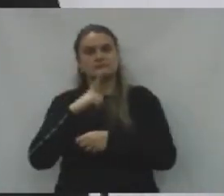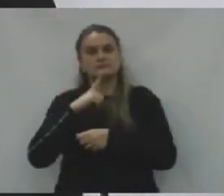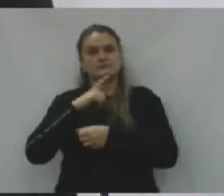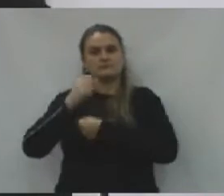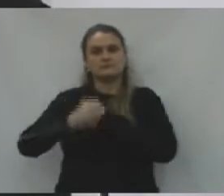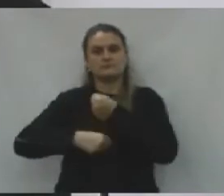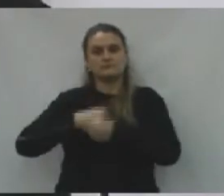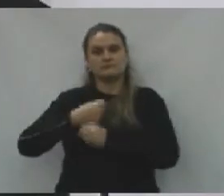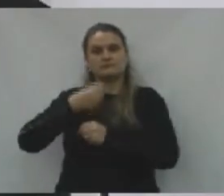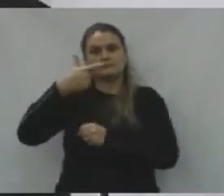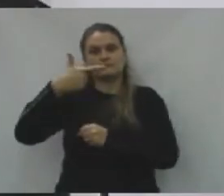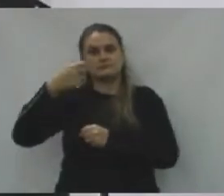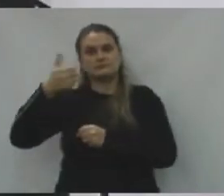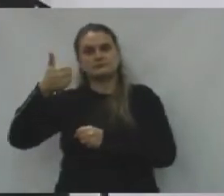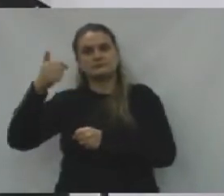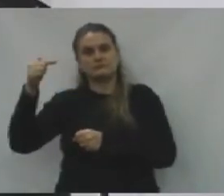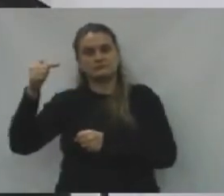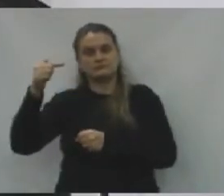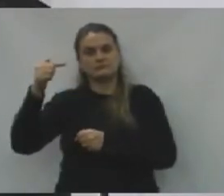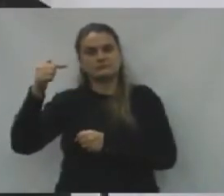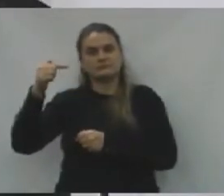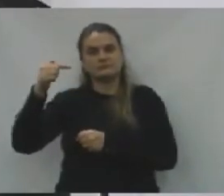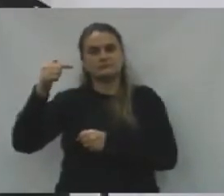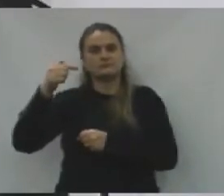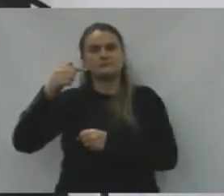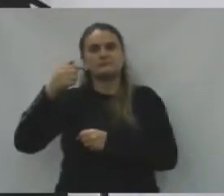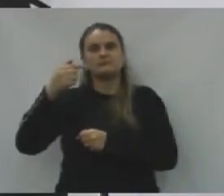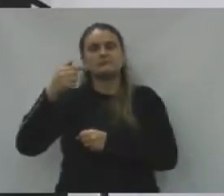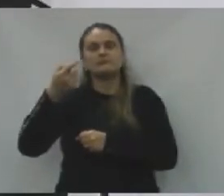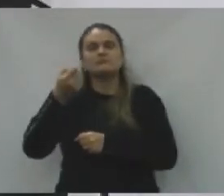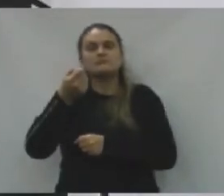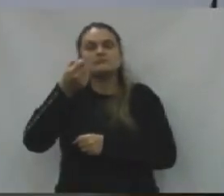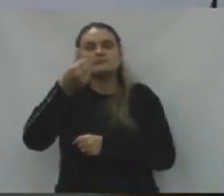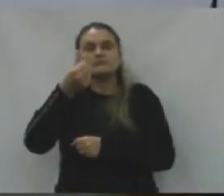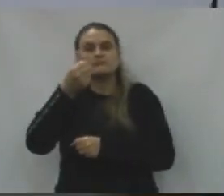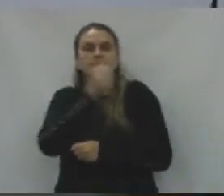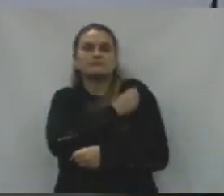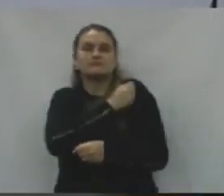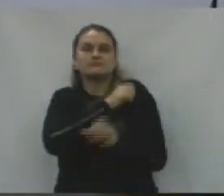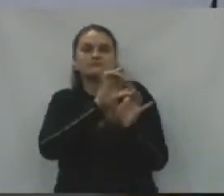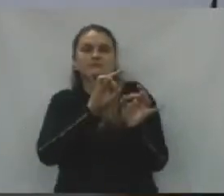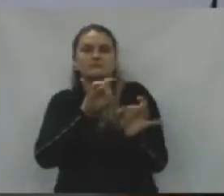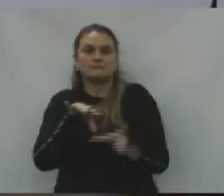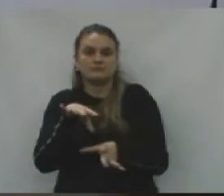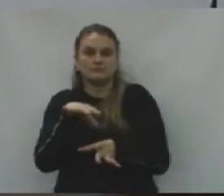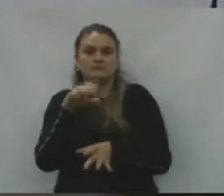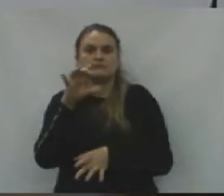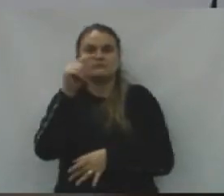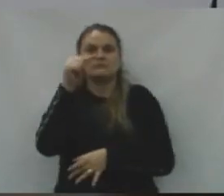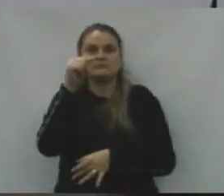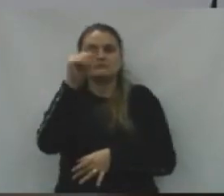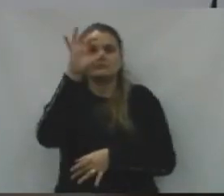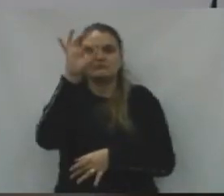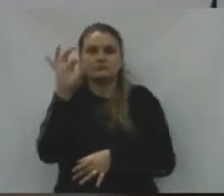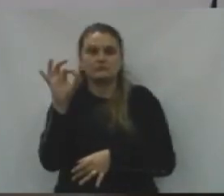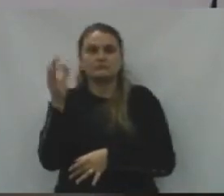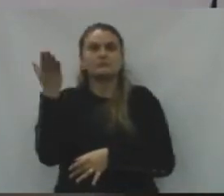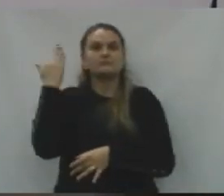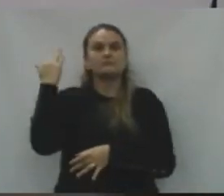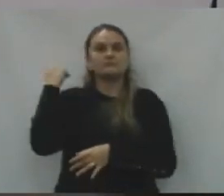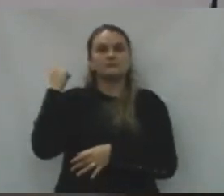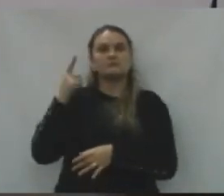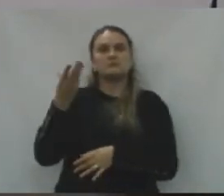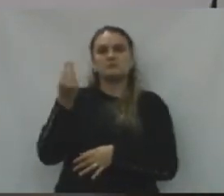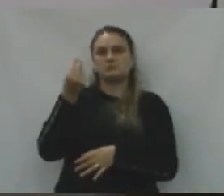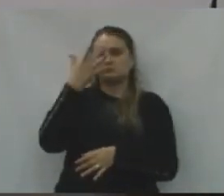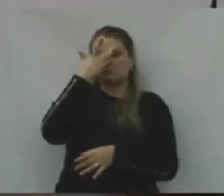tivemos em 2017 a menor taxa de evasão de um semestre a outro, de 7% apenas, onde aqui tínhamos números